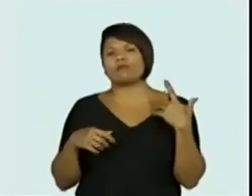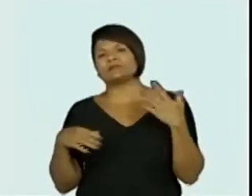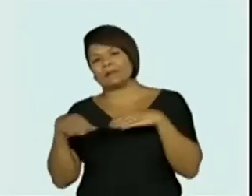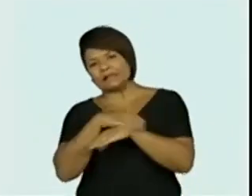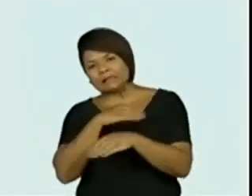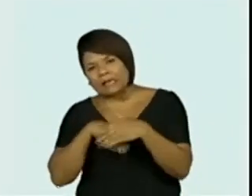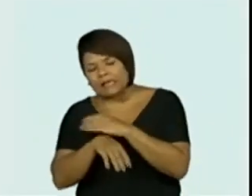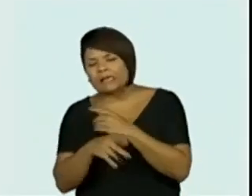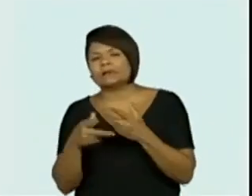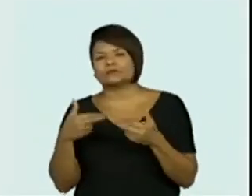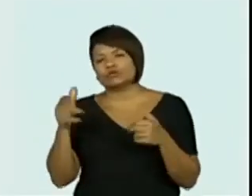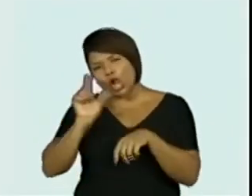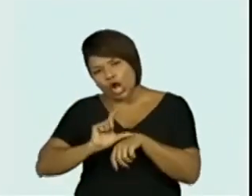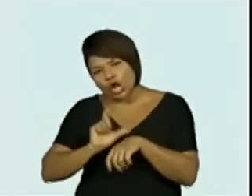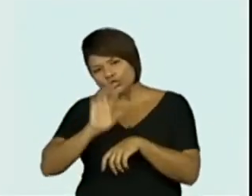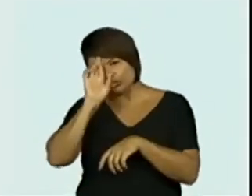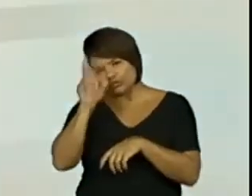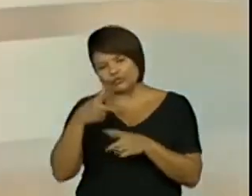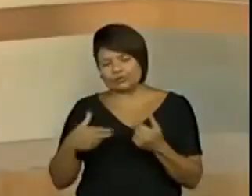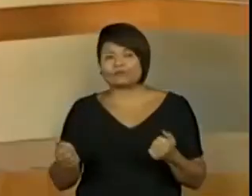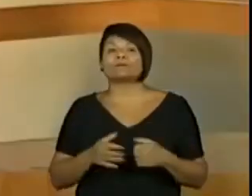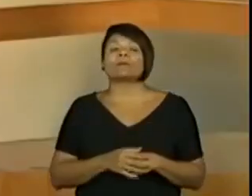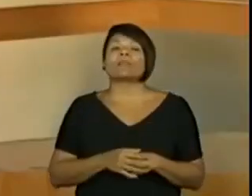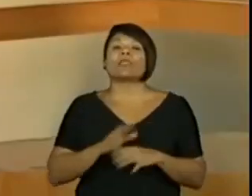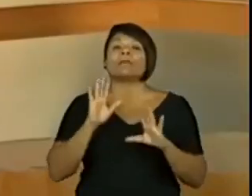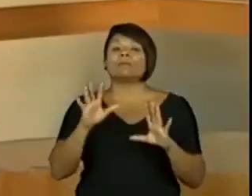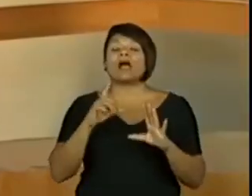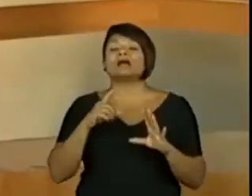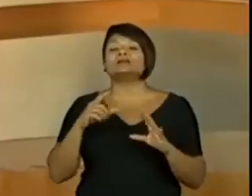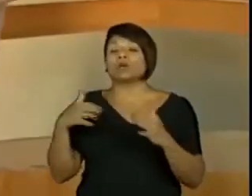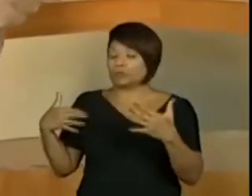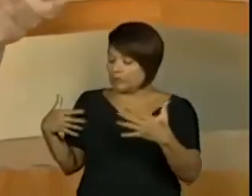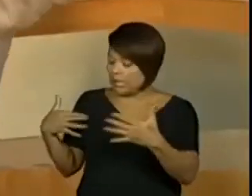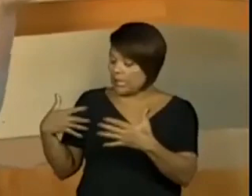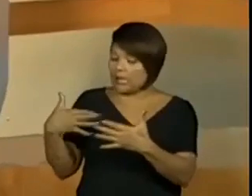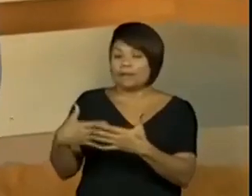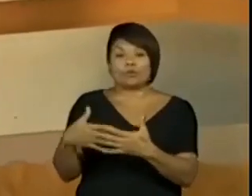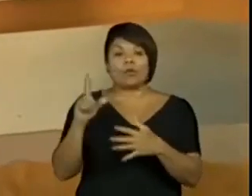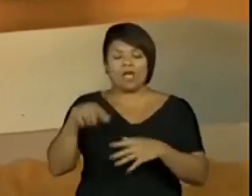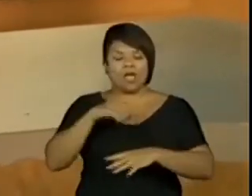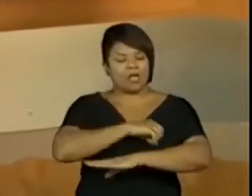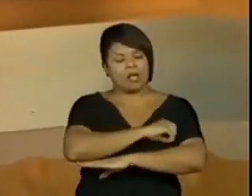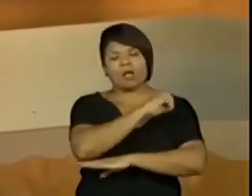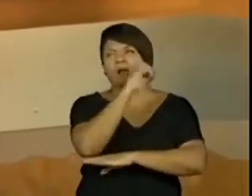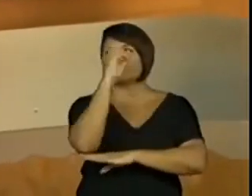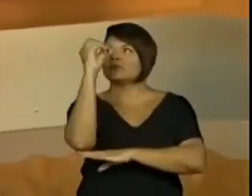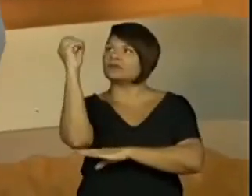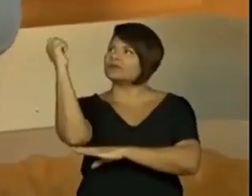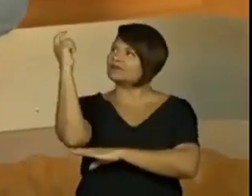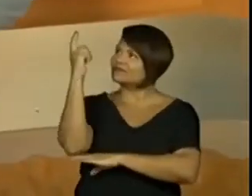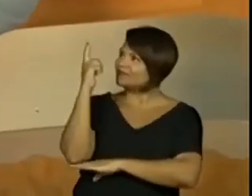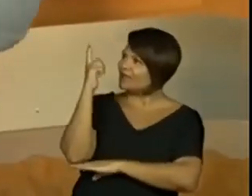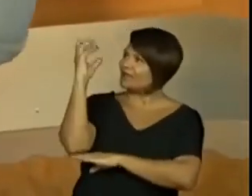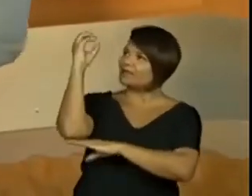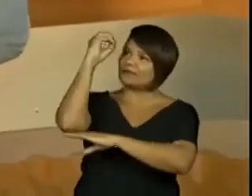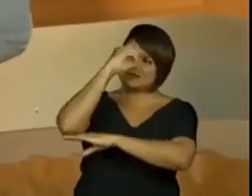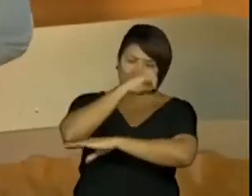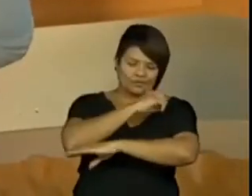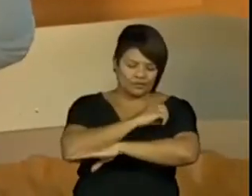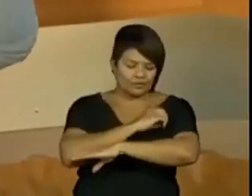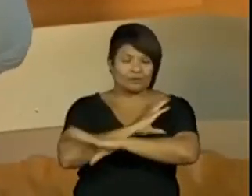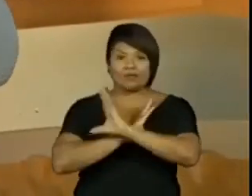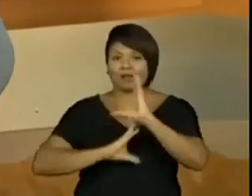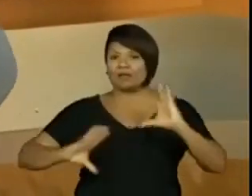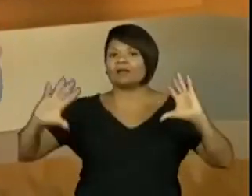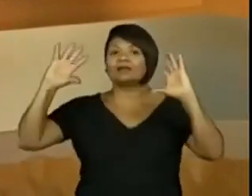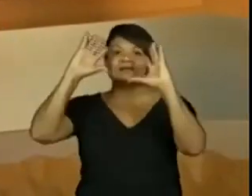tempo é determinado no texto com o amanhecer, o entardecer. Já